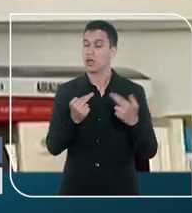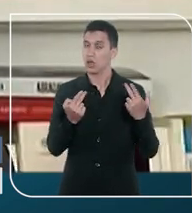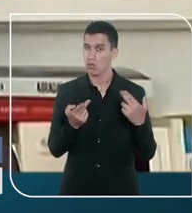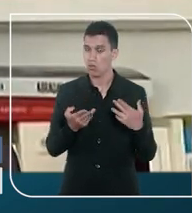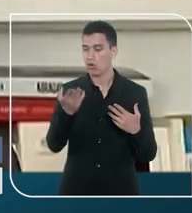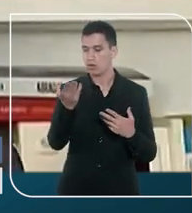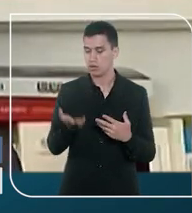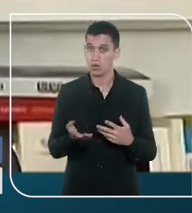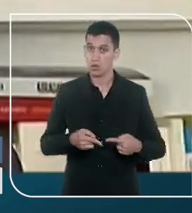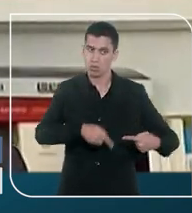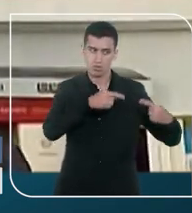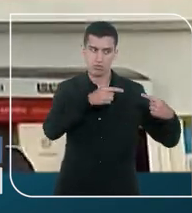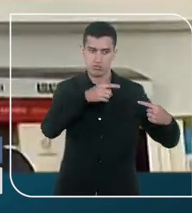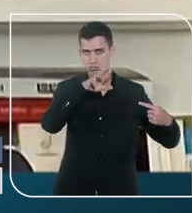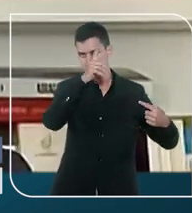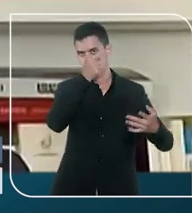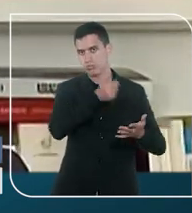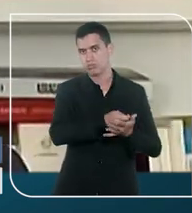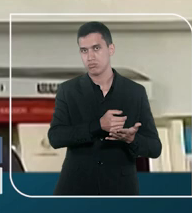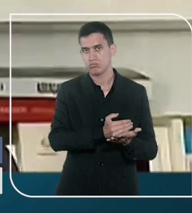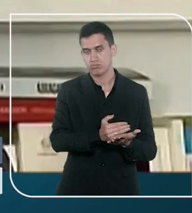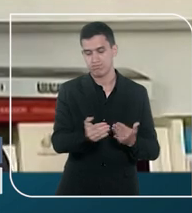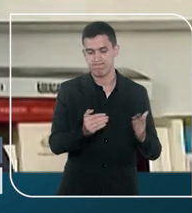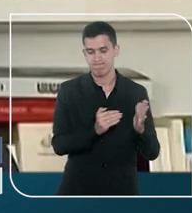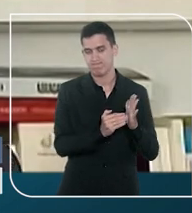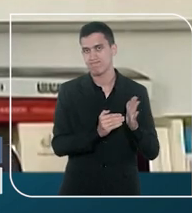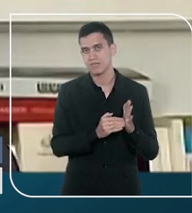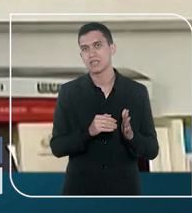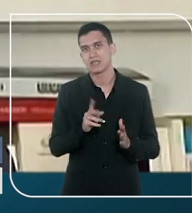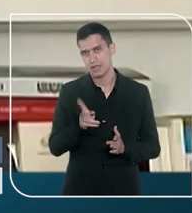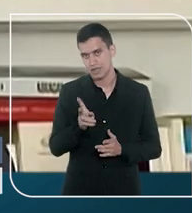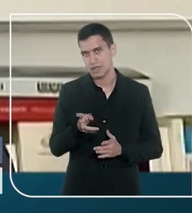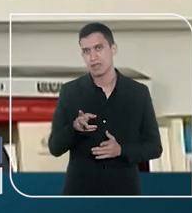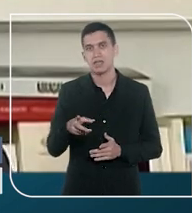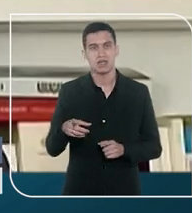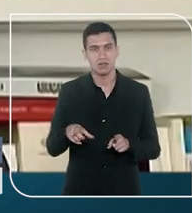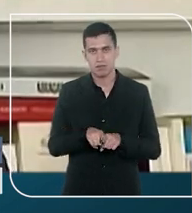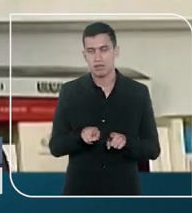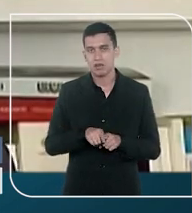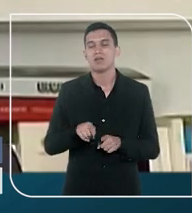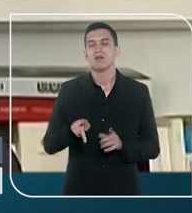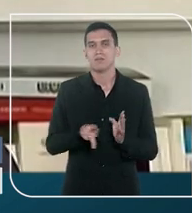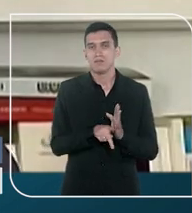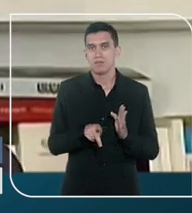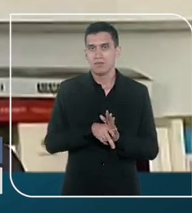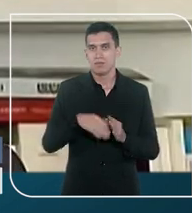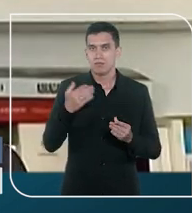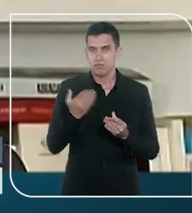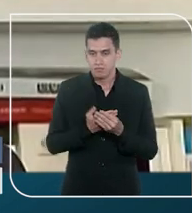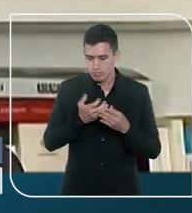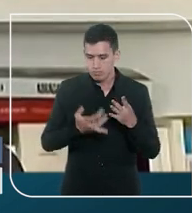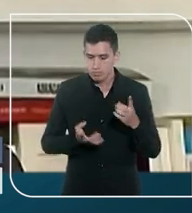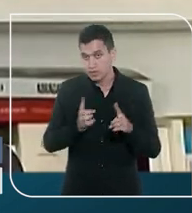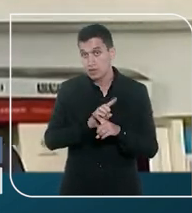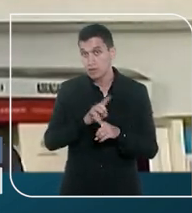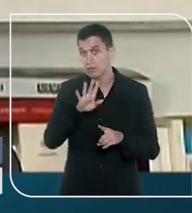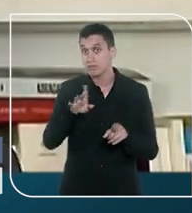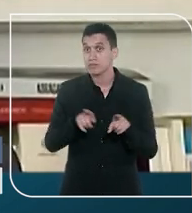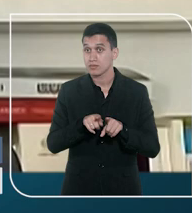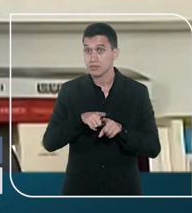contra a mesma decisão vai impedir, sim, vai obstar o conhecimento dos embargos de divergência. Mas tem um outro fundamento que eu acho que valeria a